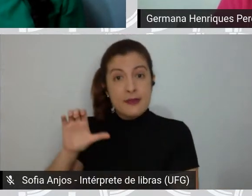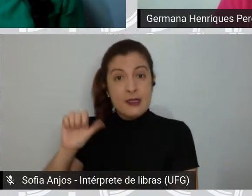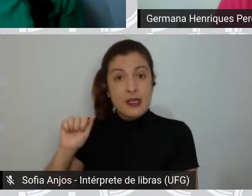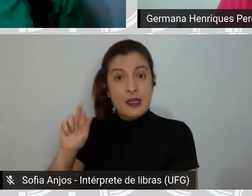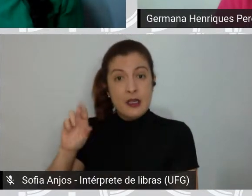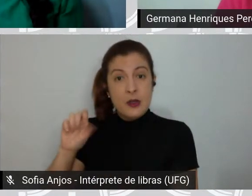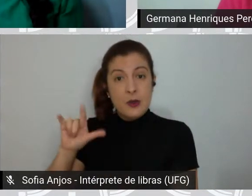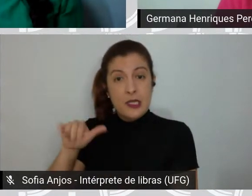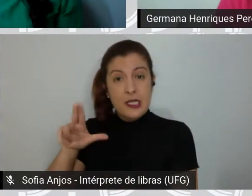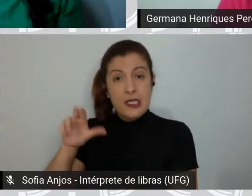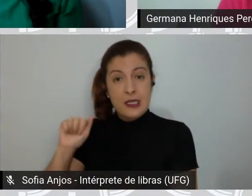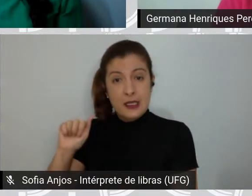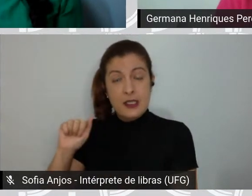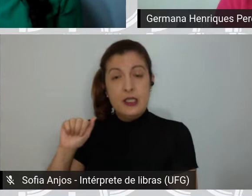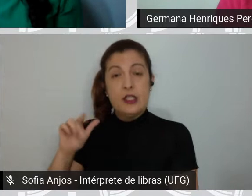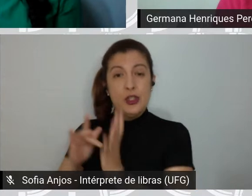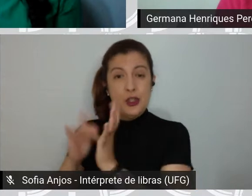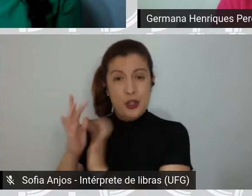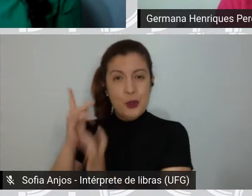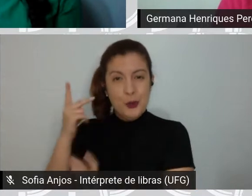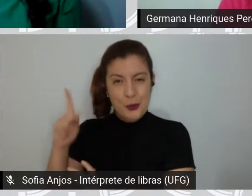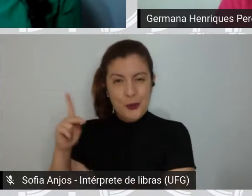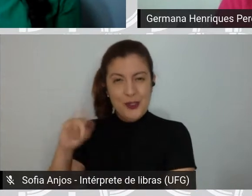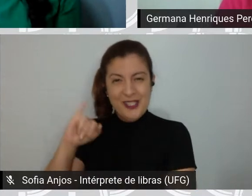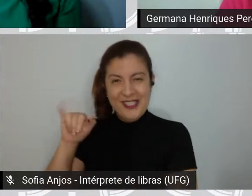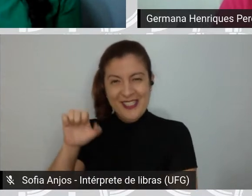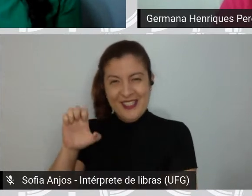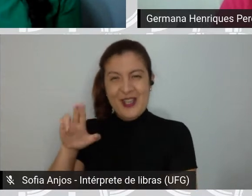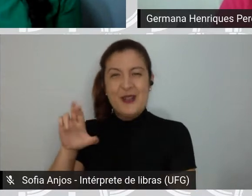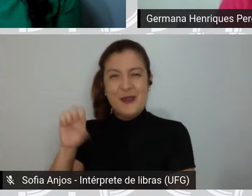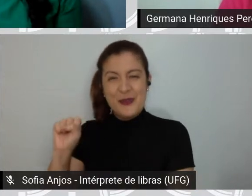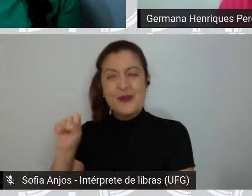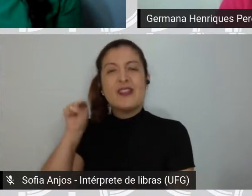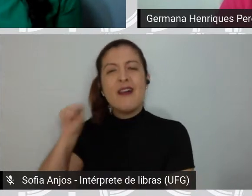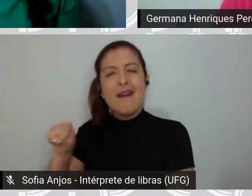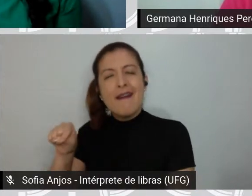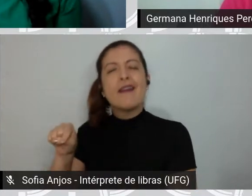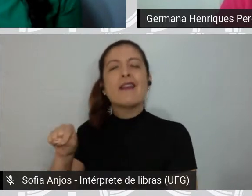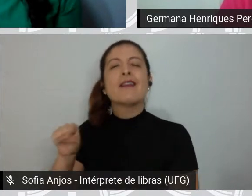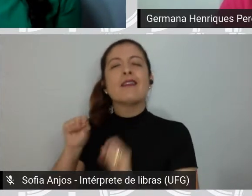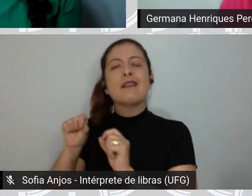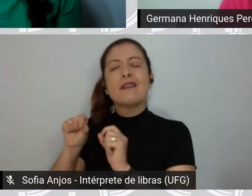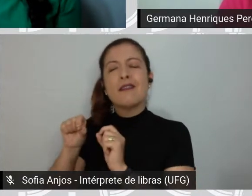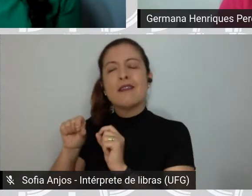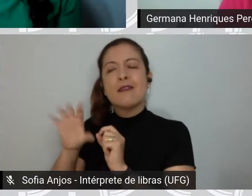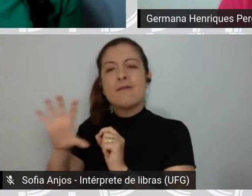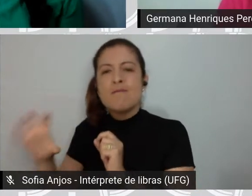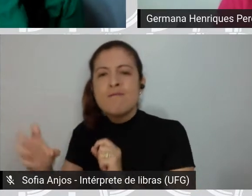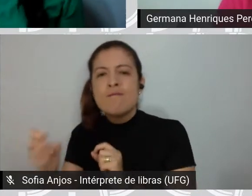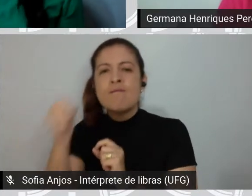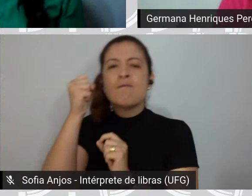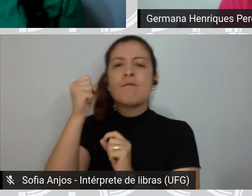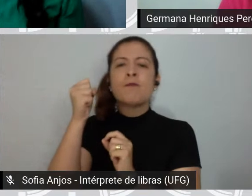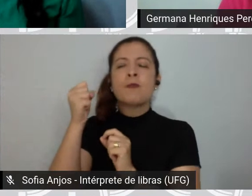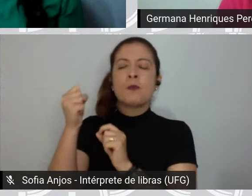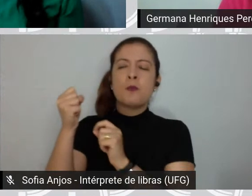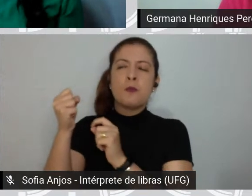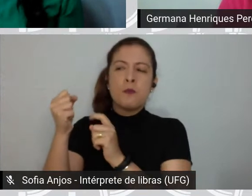o lugar do negro, né? A que é relegado o negro, o homem negro, a mulher negra,